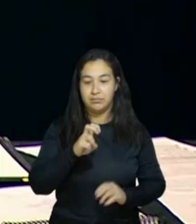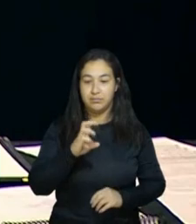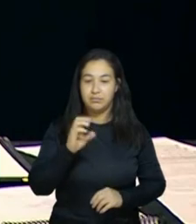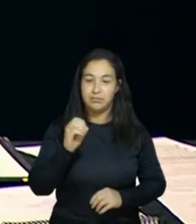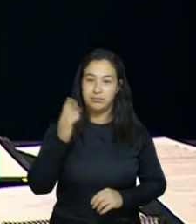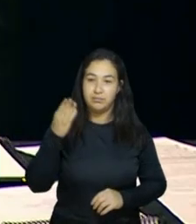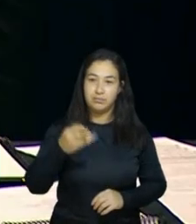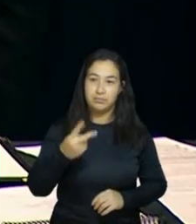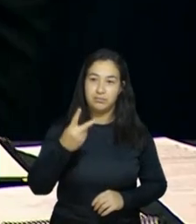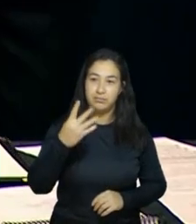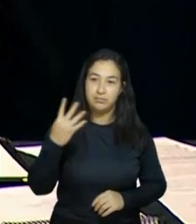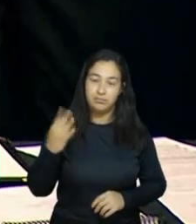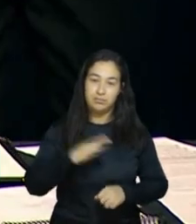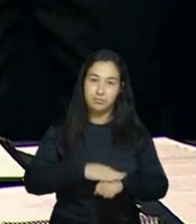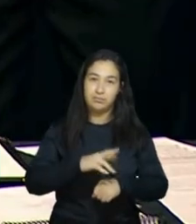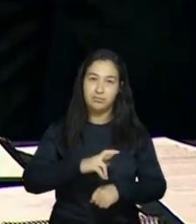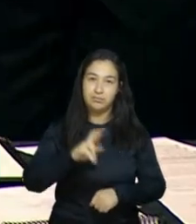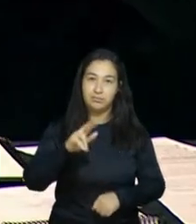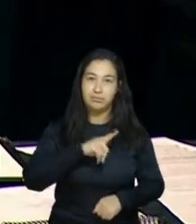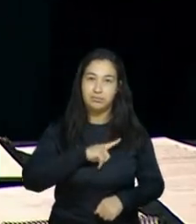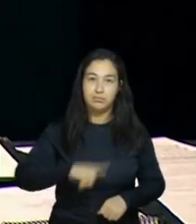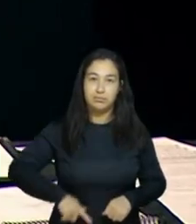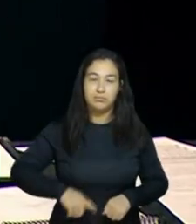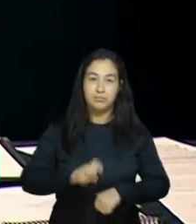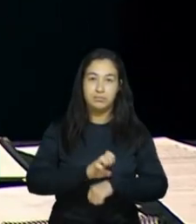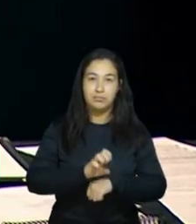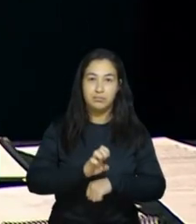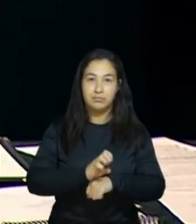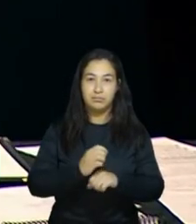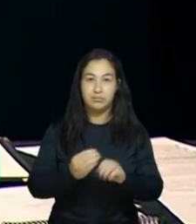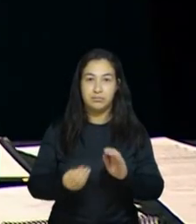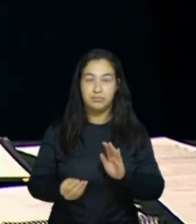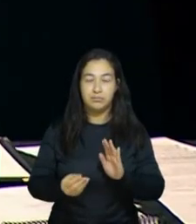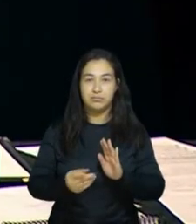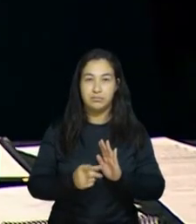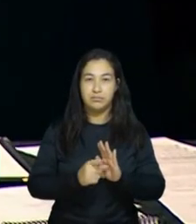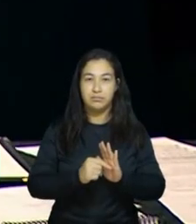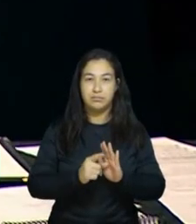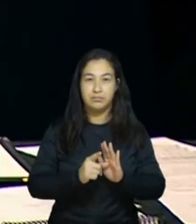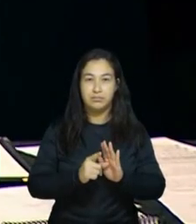autoria do governo do estado, que acrescenta o artigo 18A à lei número